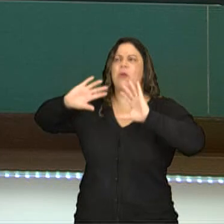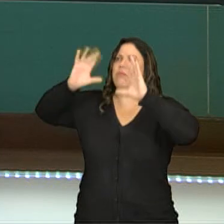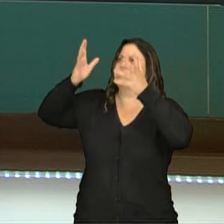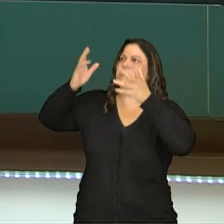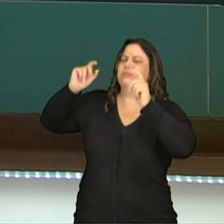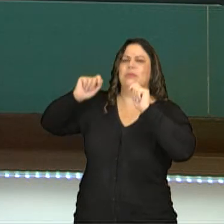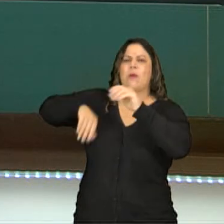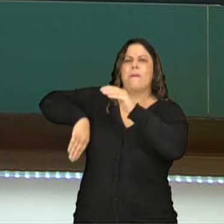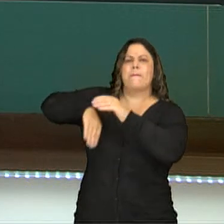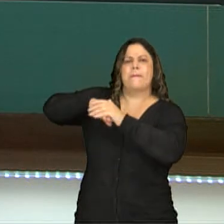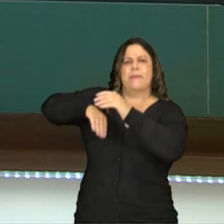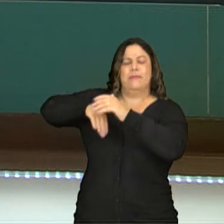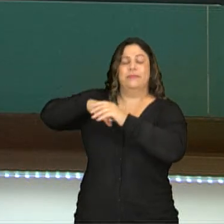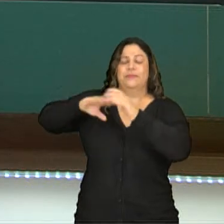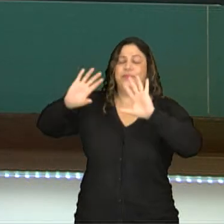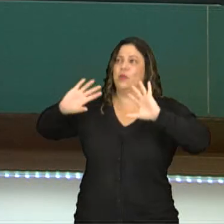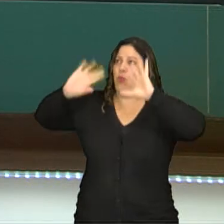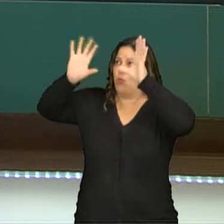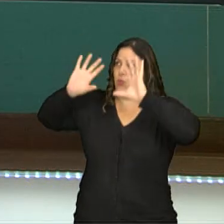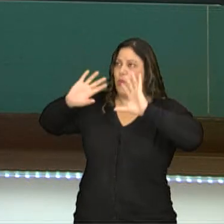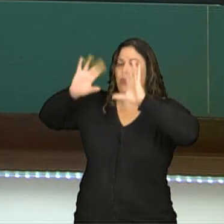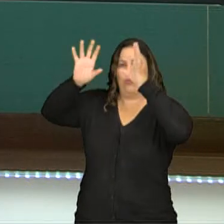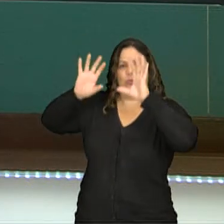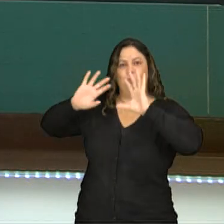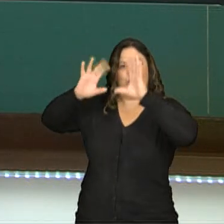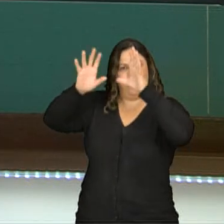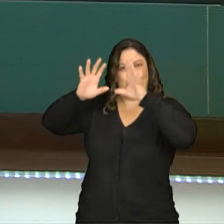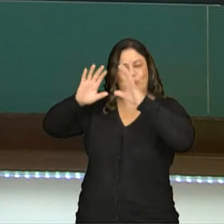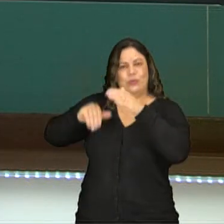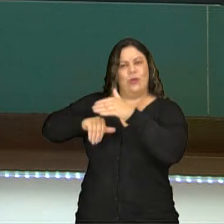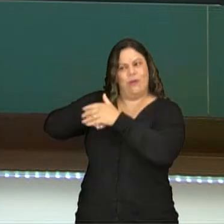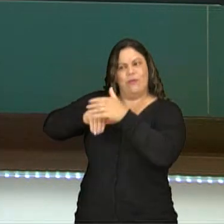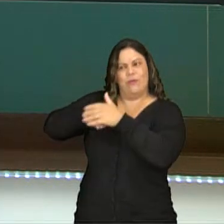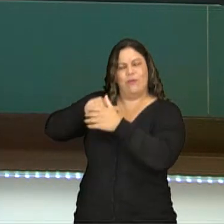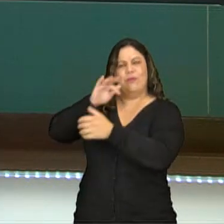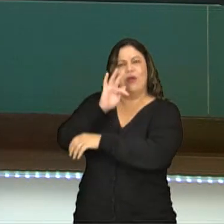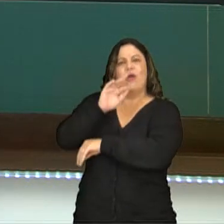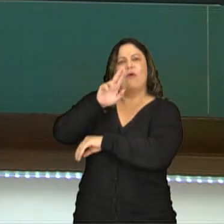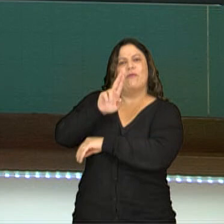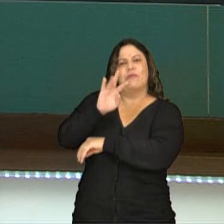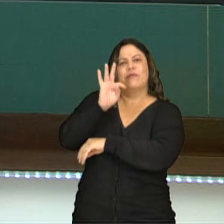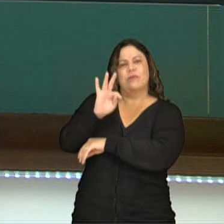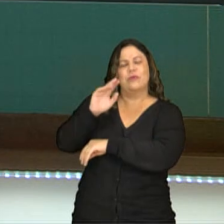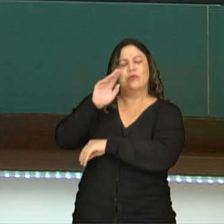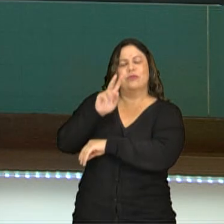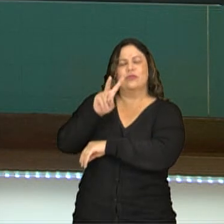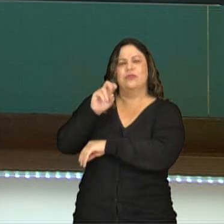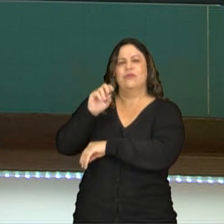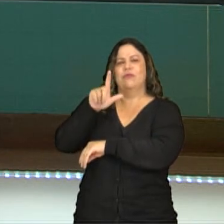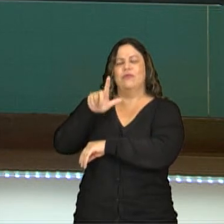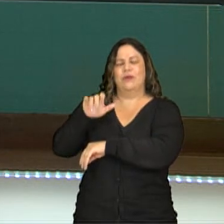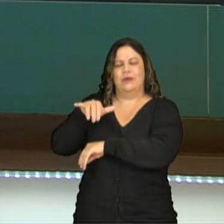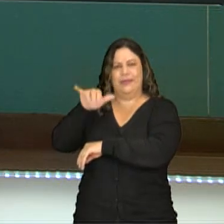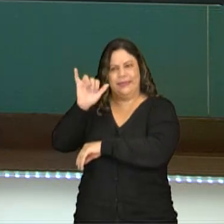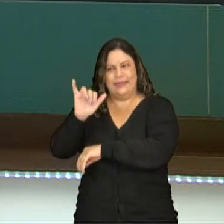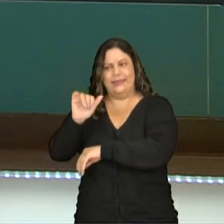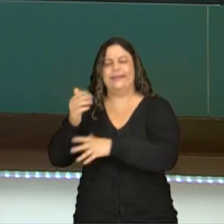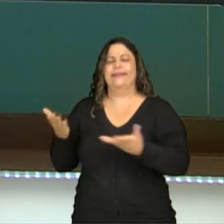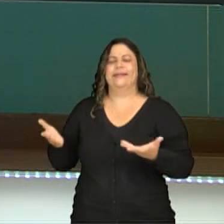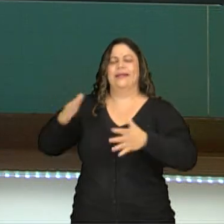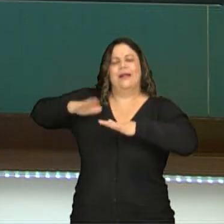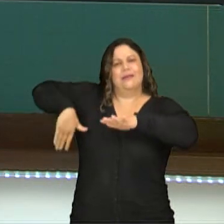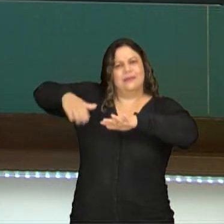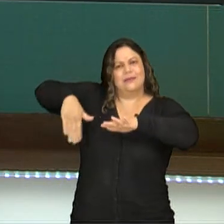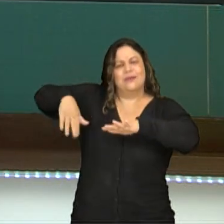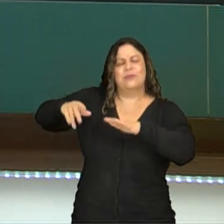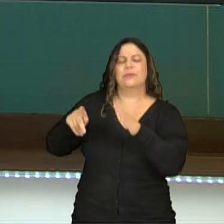muito futebol de vôlei, o futebol o futevôlei, né, e o vôlei de praia, tá? Então aí